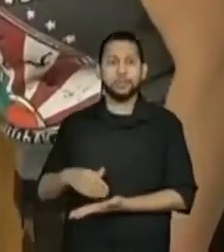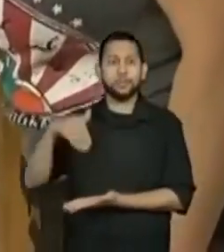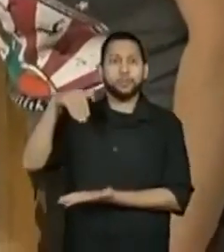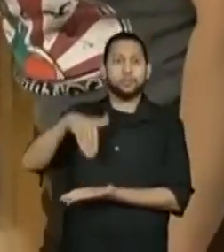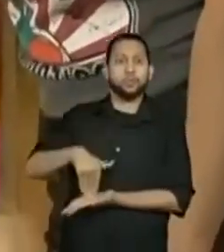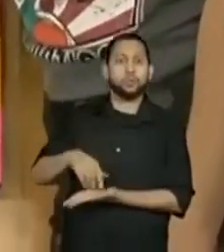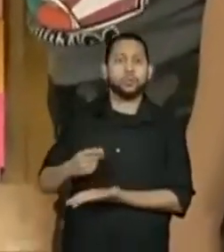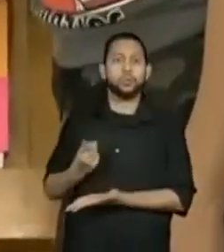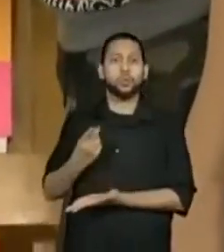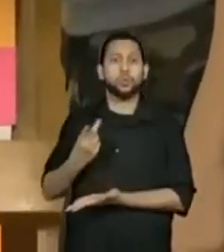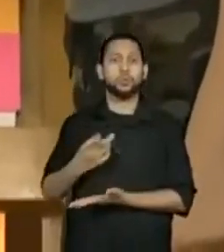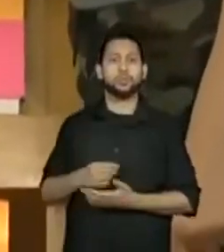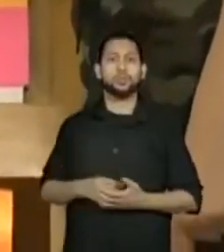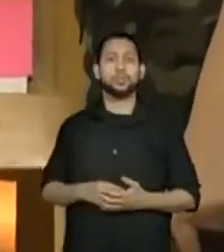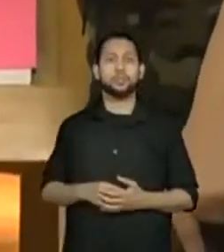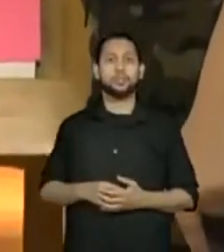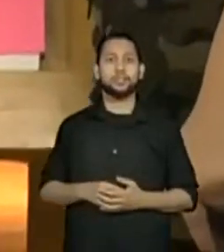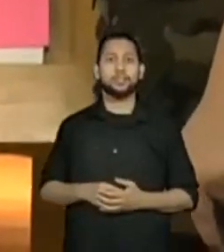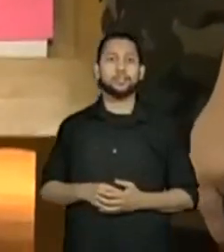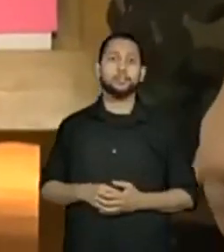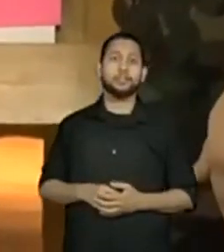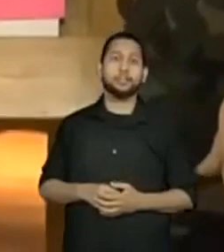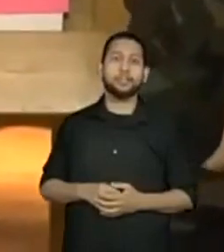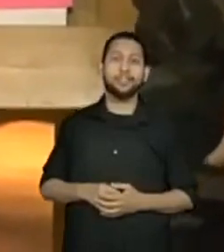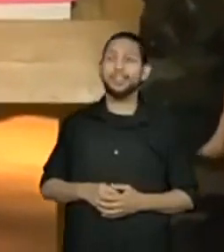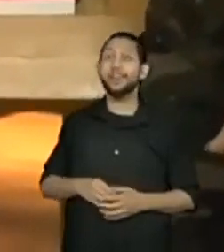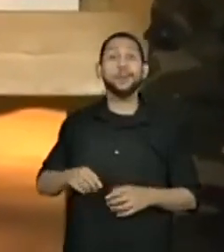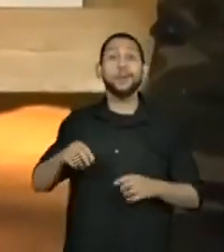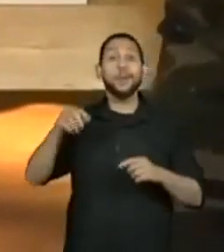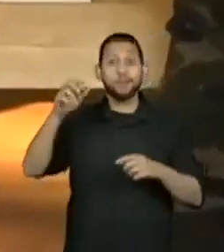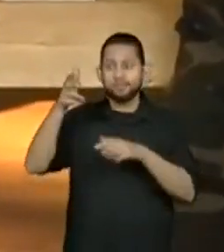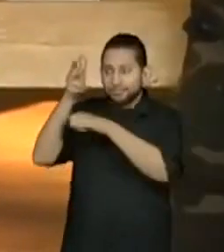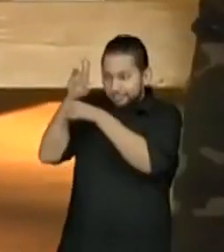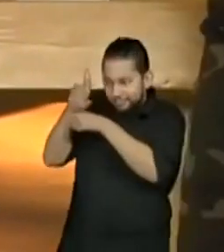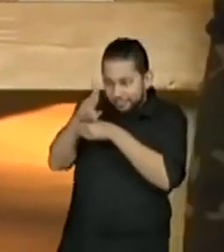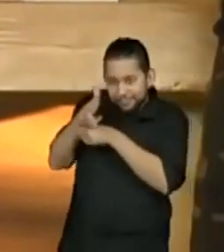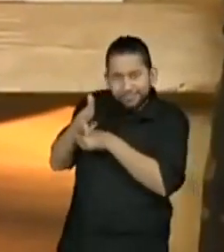D12. É só pra dar emoção. Na verdade, é só pra dar trabalho pro oráculo.